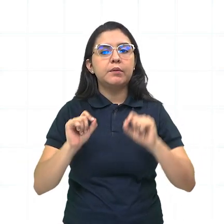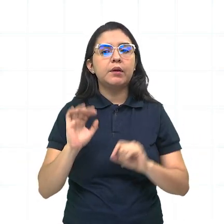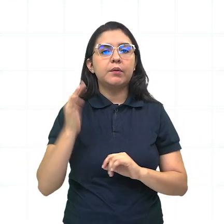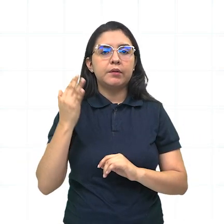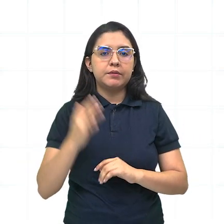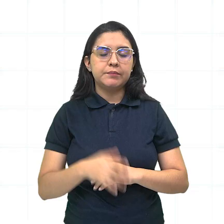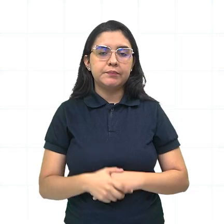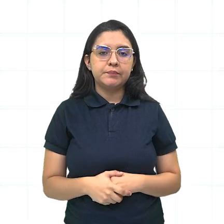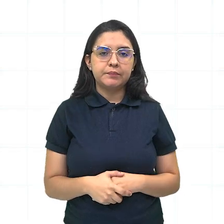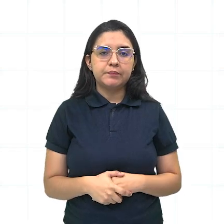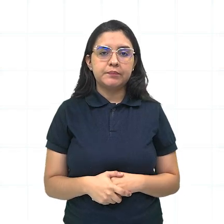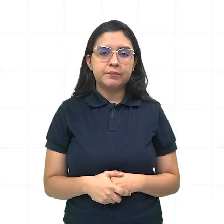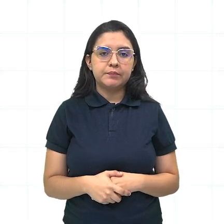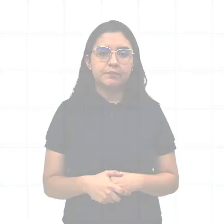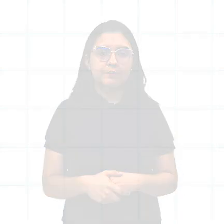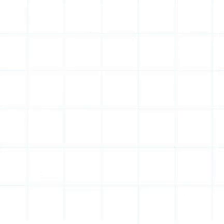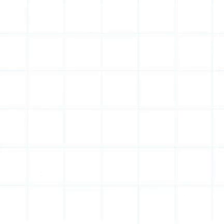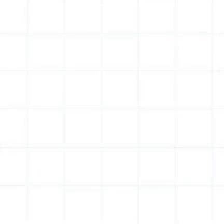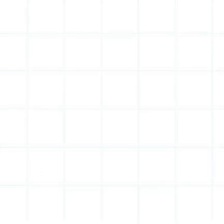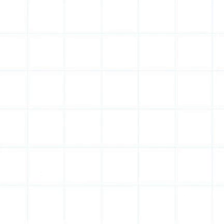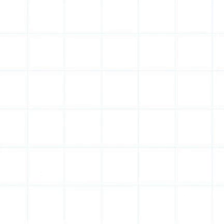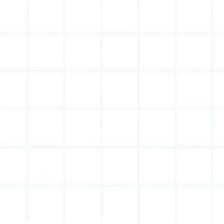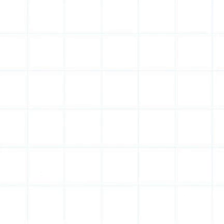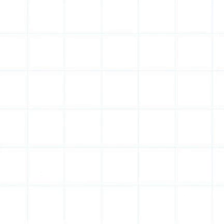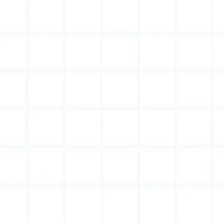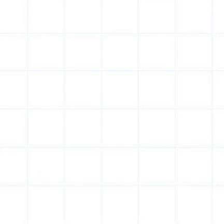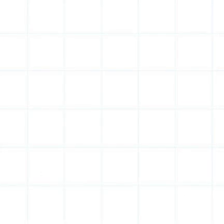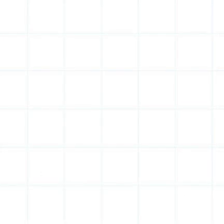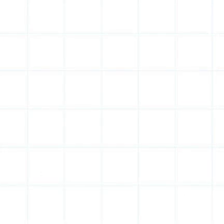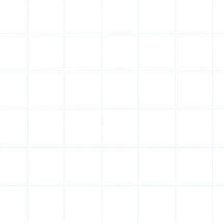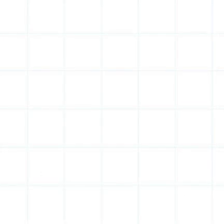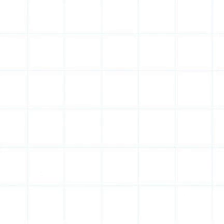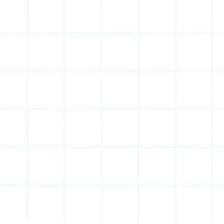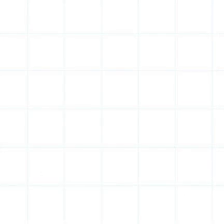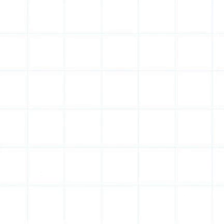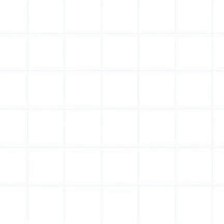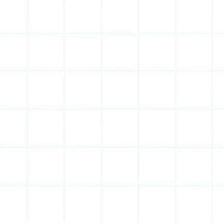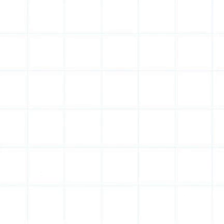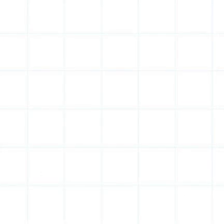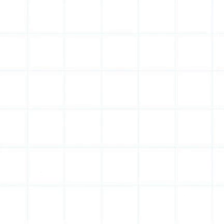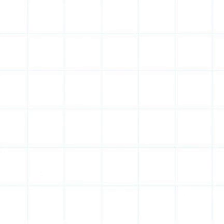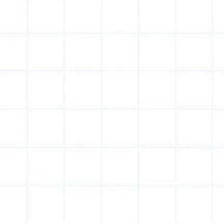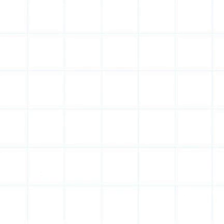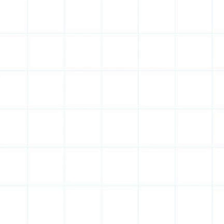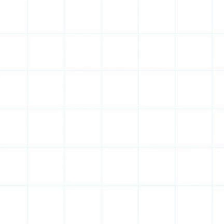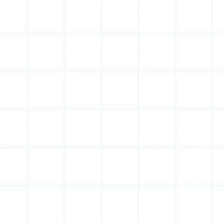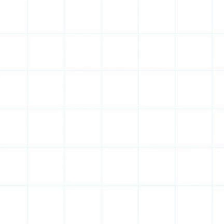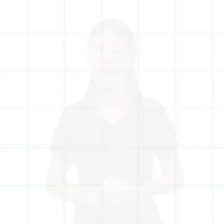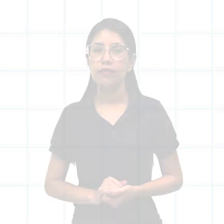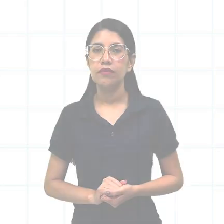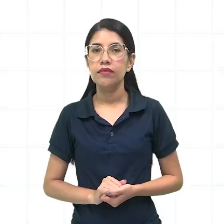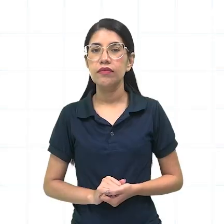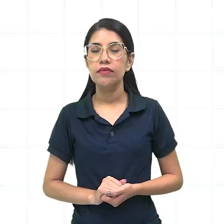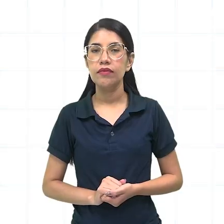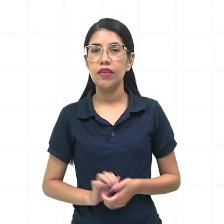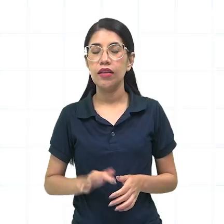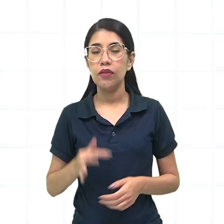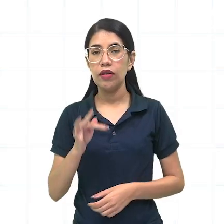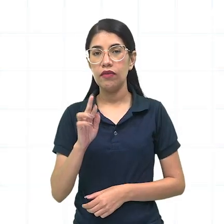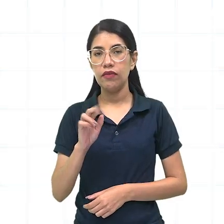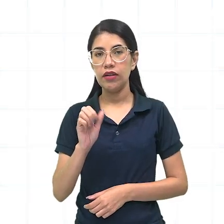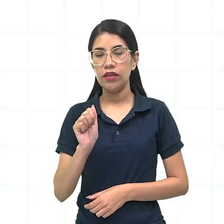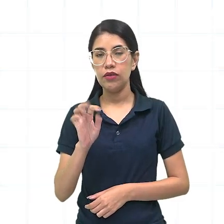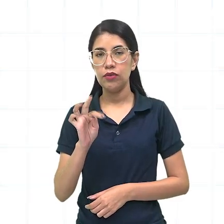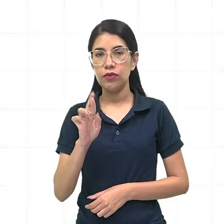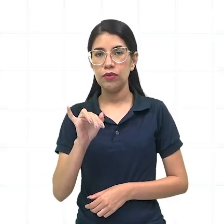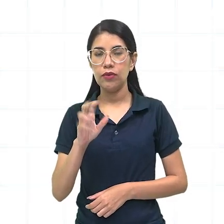nesse caso, né? Vamos ver aí, relembrar o que é a fratura. A fratura é a quebra ou fissura de um